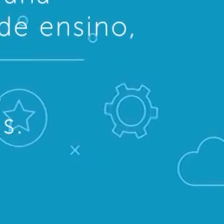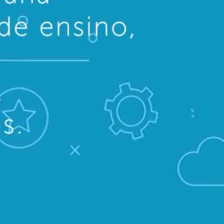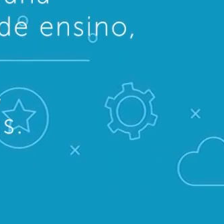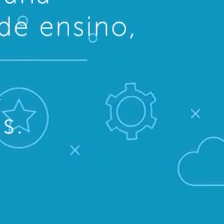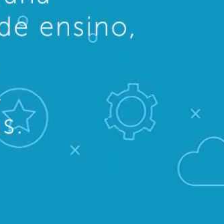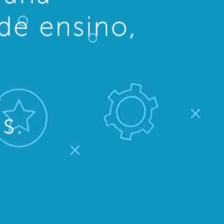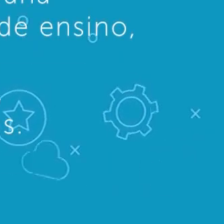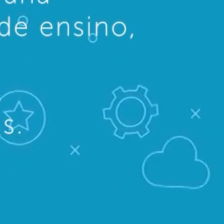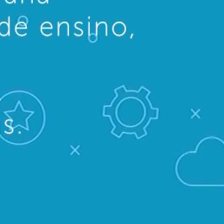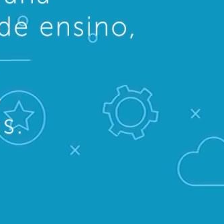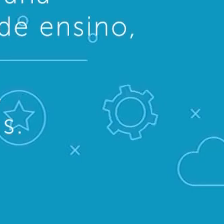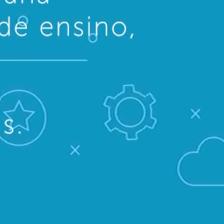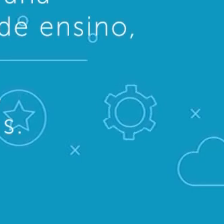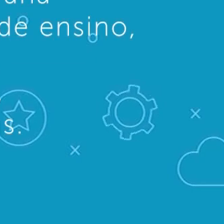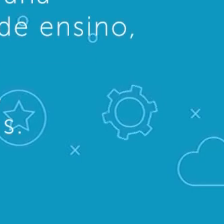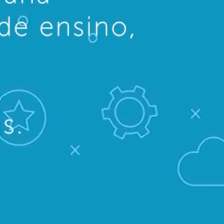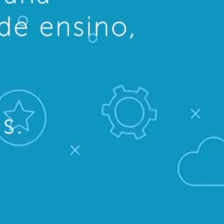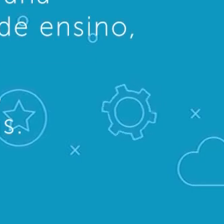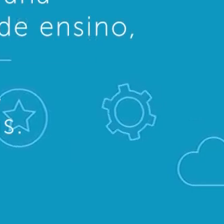Tchau!